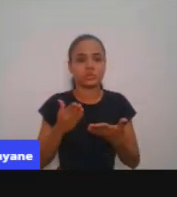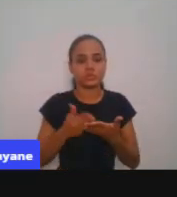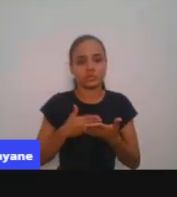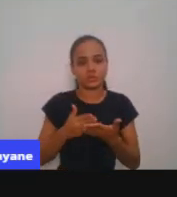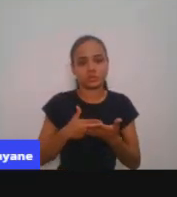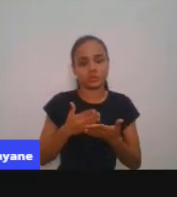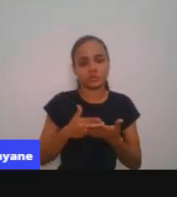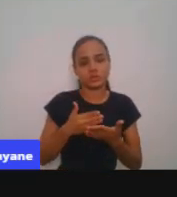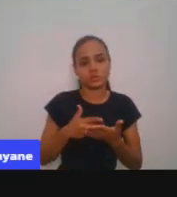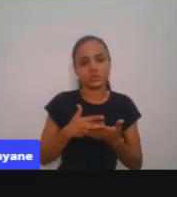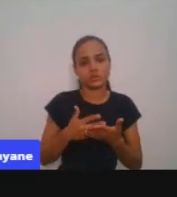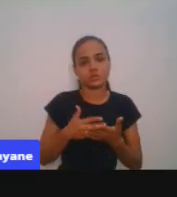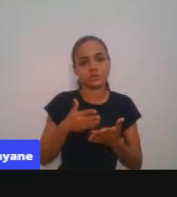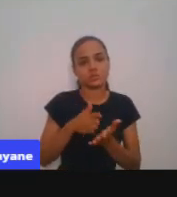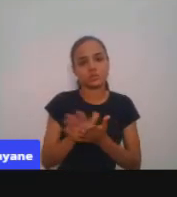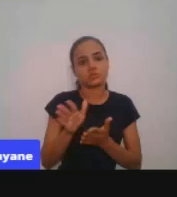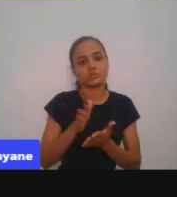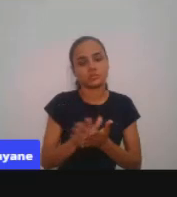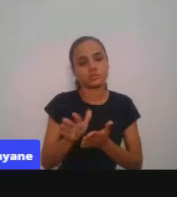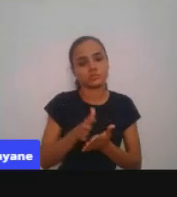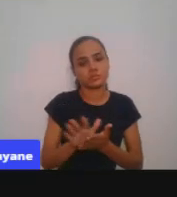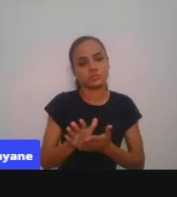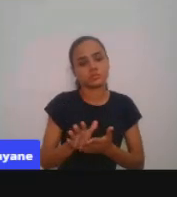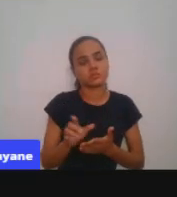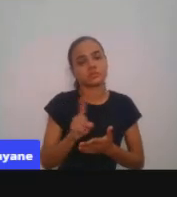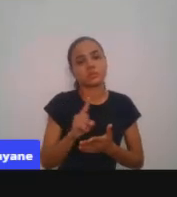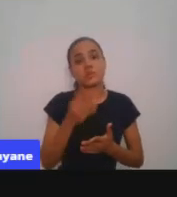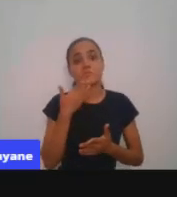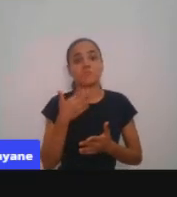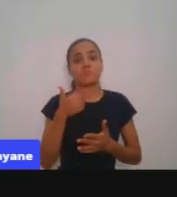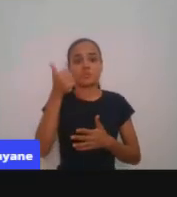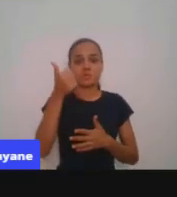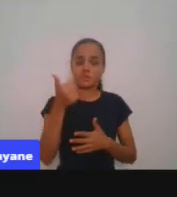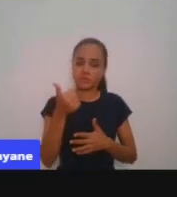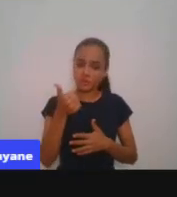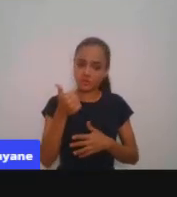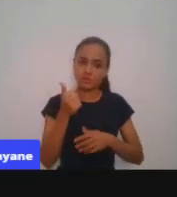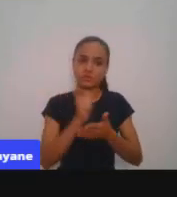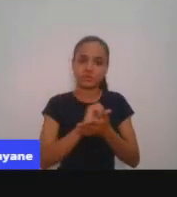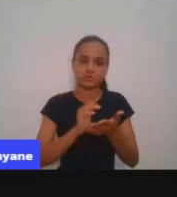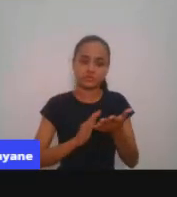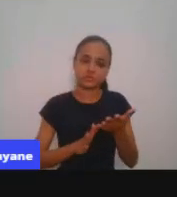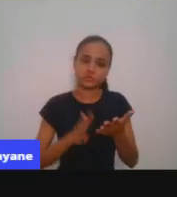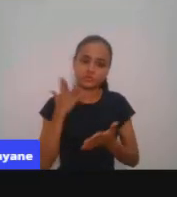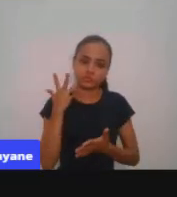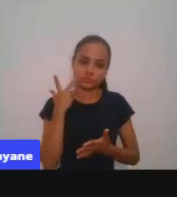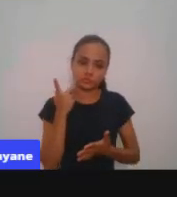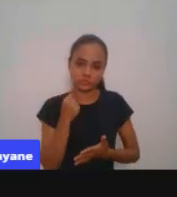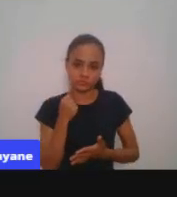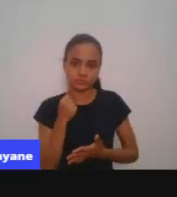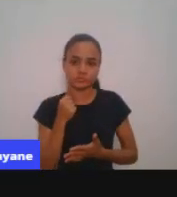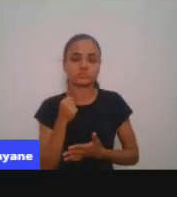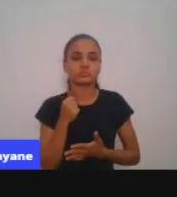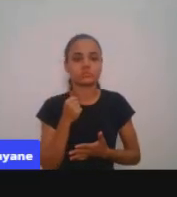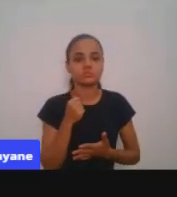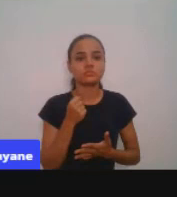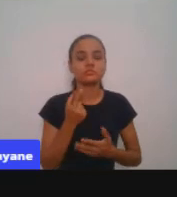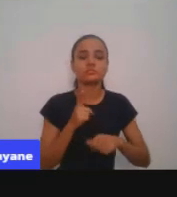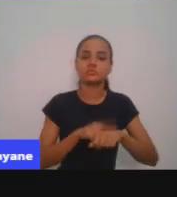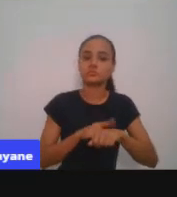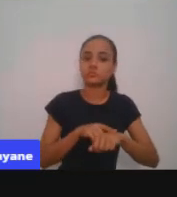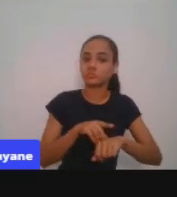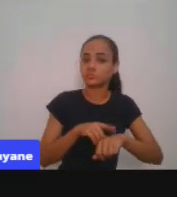atividade para a criança, que a gente tem outras atividades, outras possibilidades, mas que nesse momento histórico, essa é uma